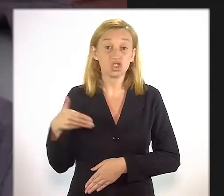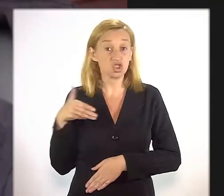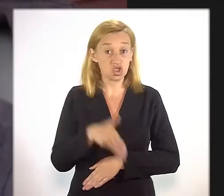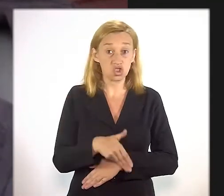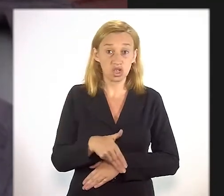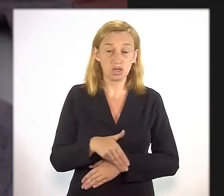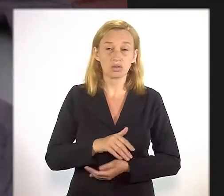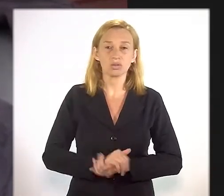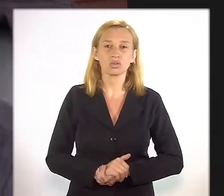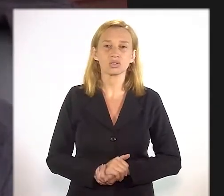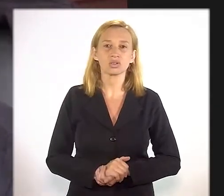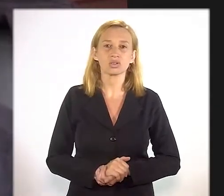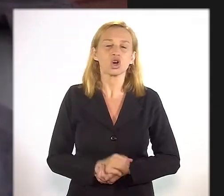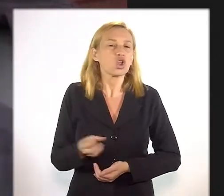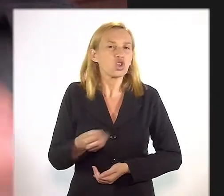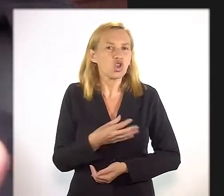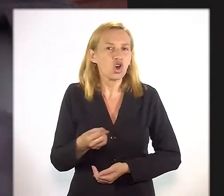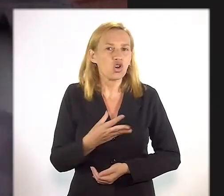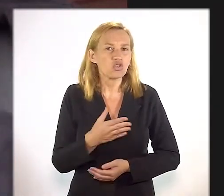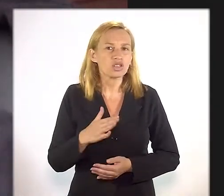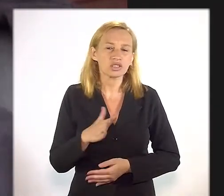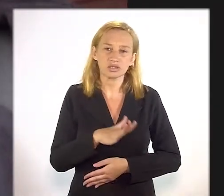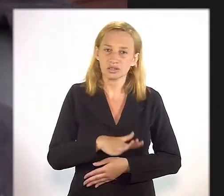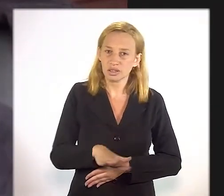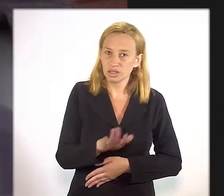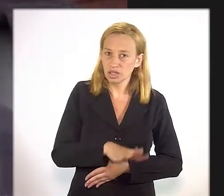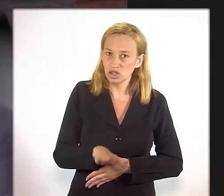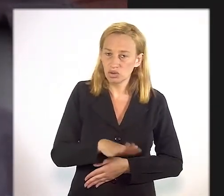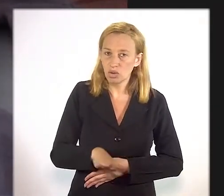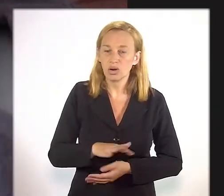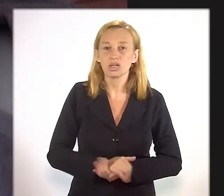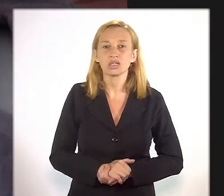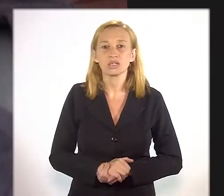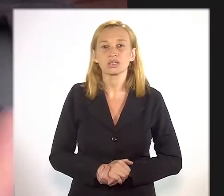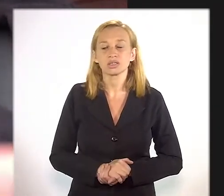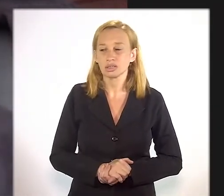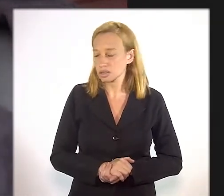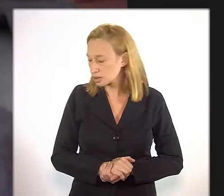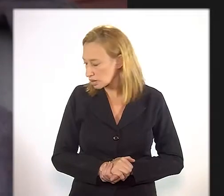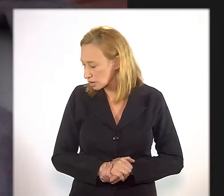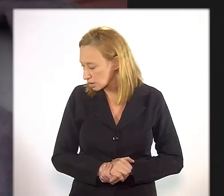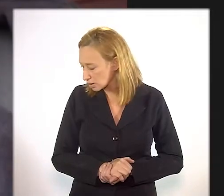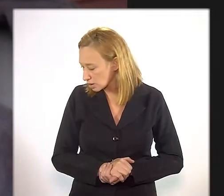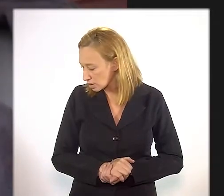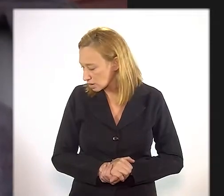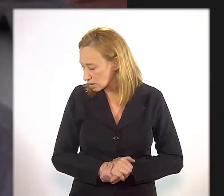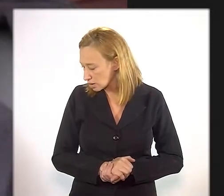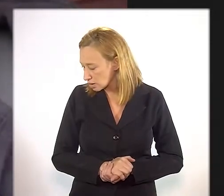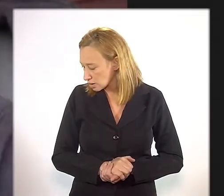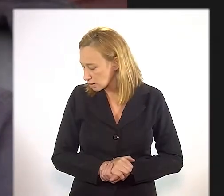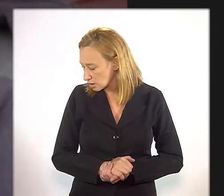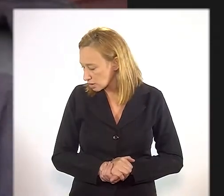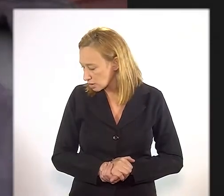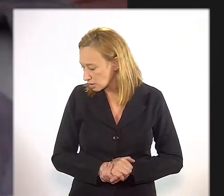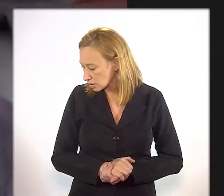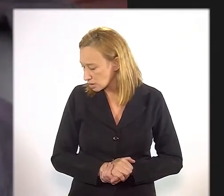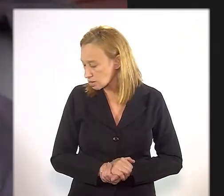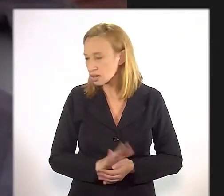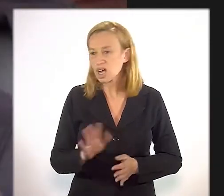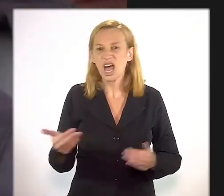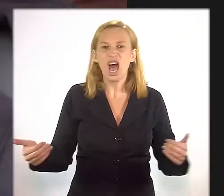criança que chega com 9 anos à escola da ponte, tem trissomia 21, síndrome de Down. Aliás, a ponte recebia